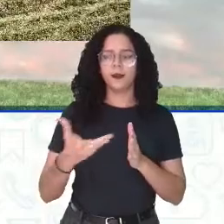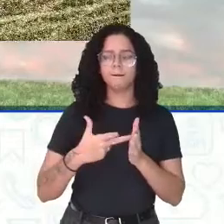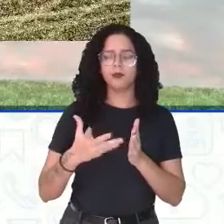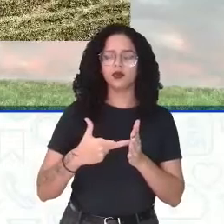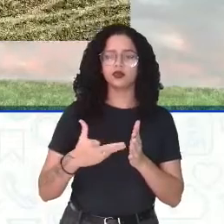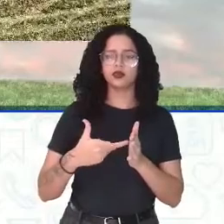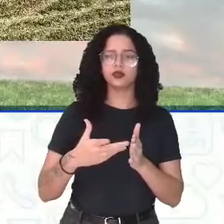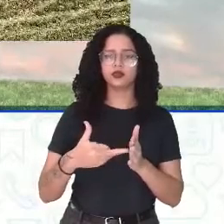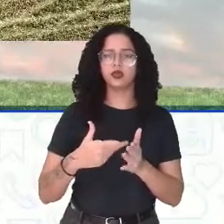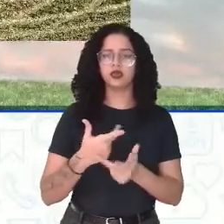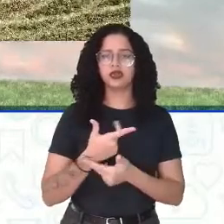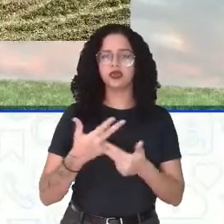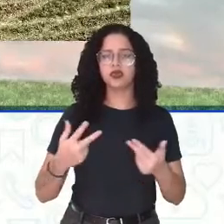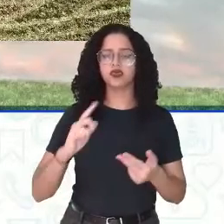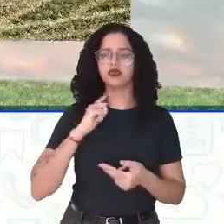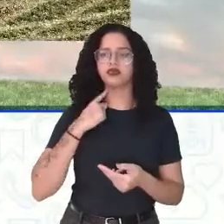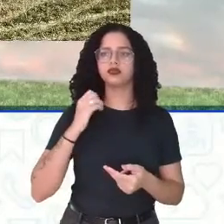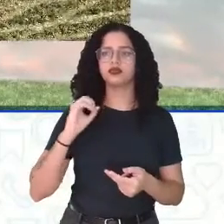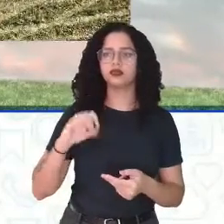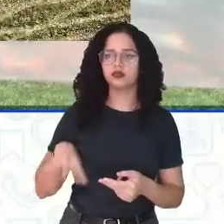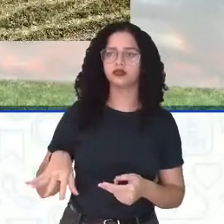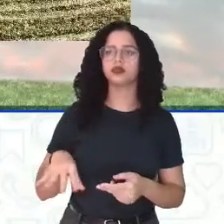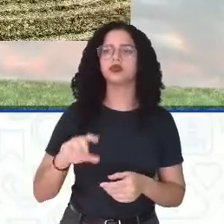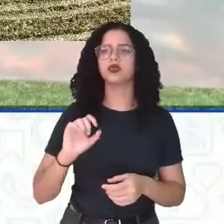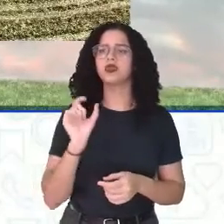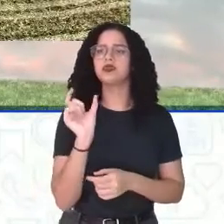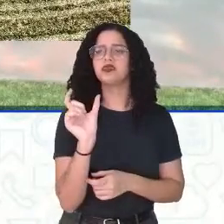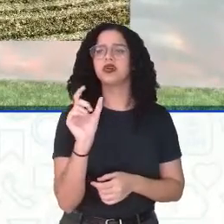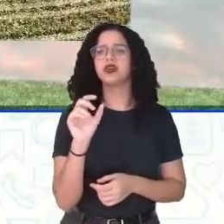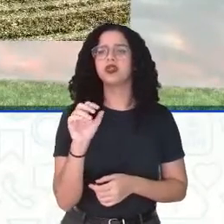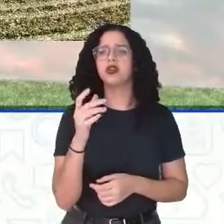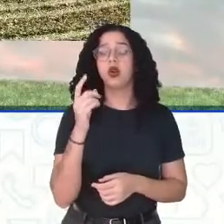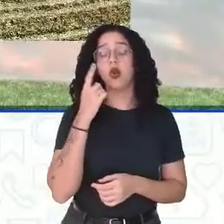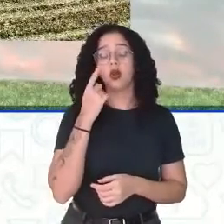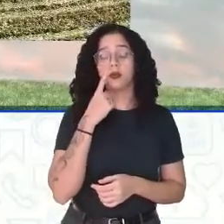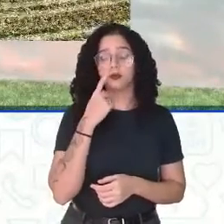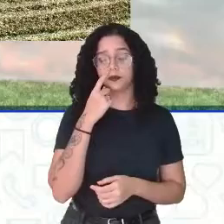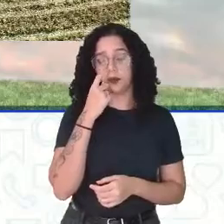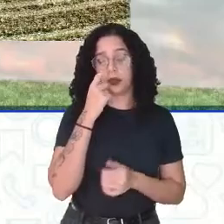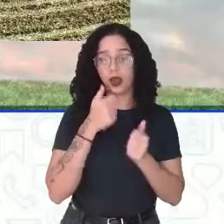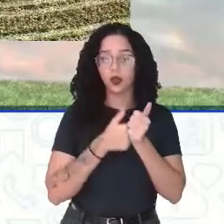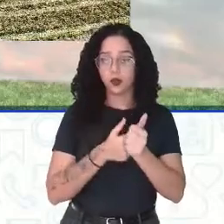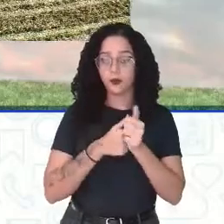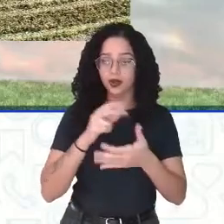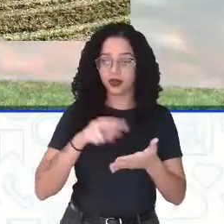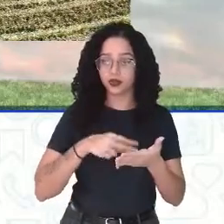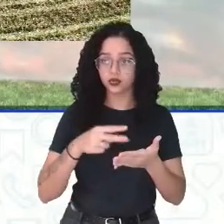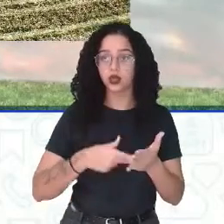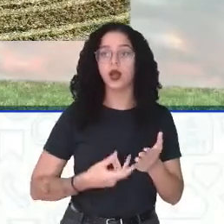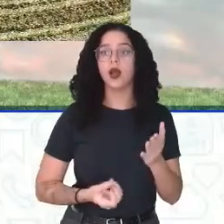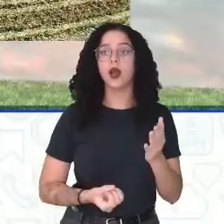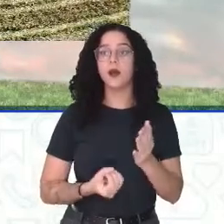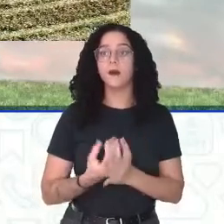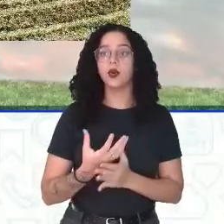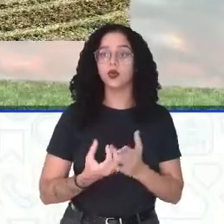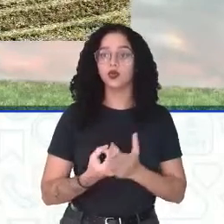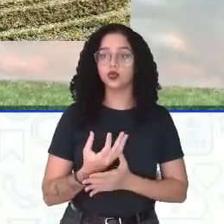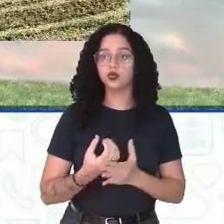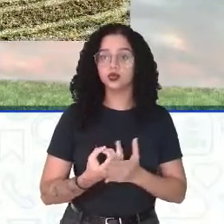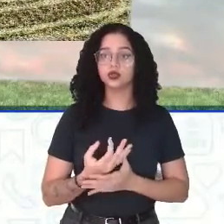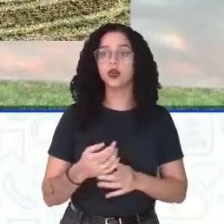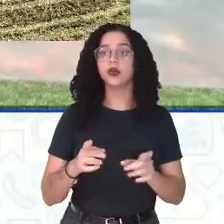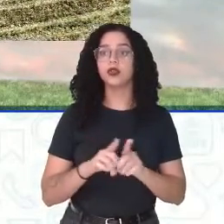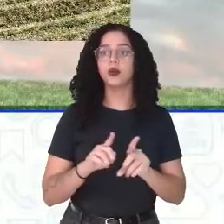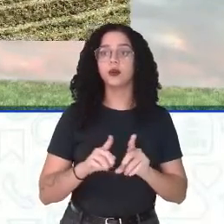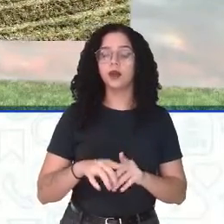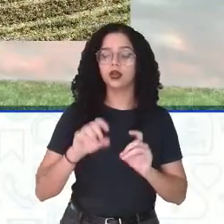de resíduos e rejeitos. O que quer dizer isso aí? Primeira coisa, ó, acompanha a leitura. Produção e